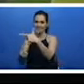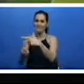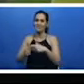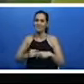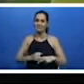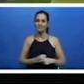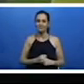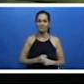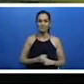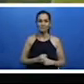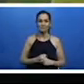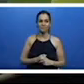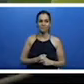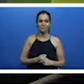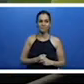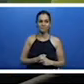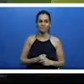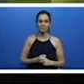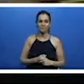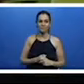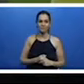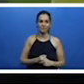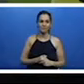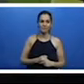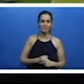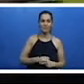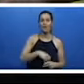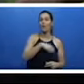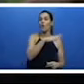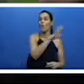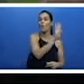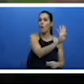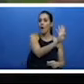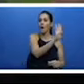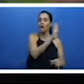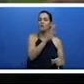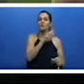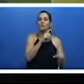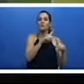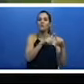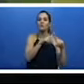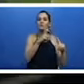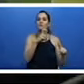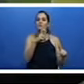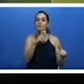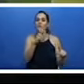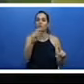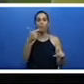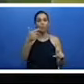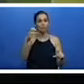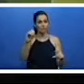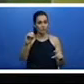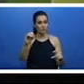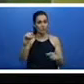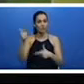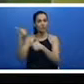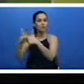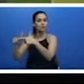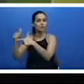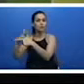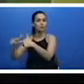dividido por 2, 6. 4 vezes 5, 20. Divide por 2,